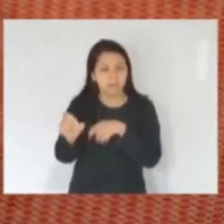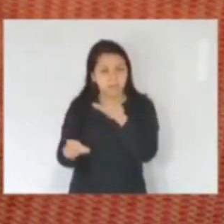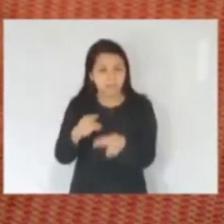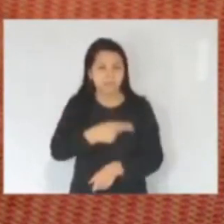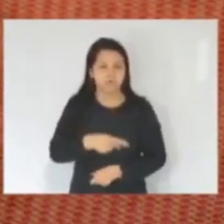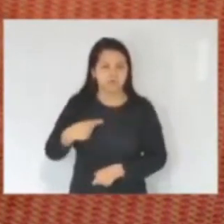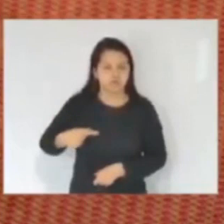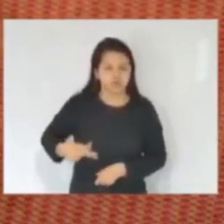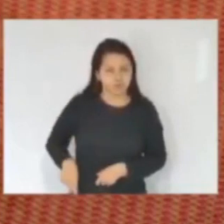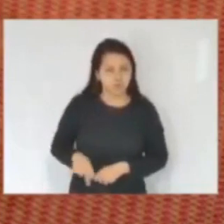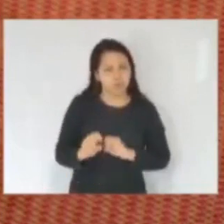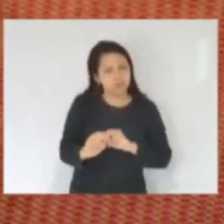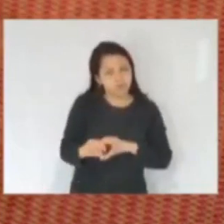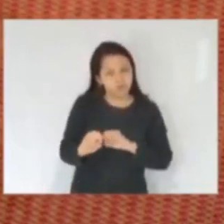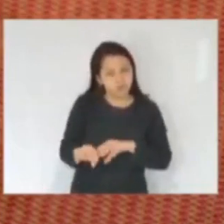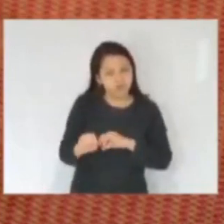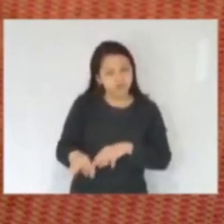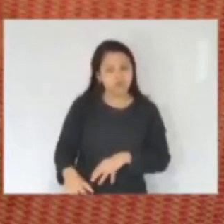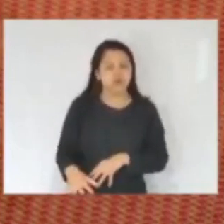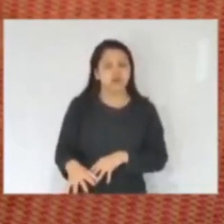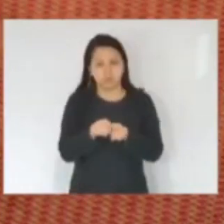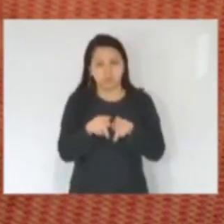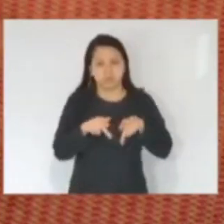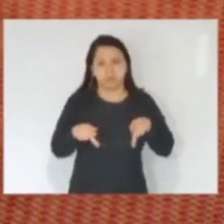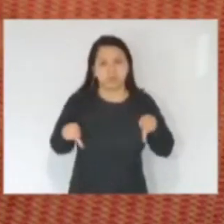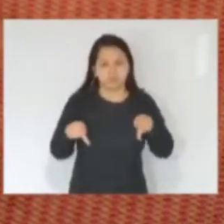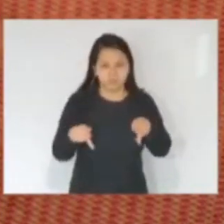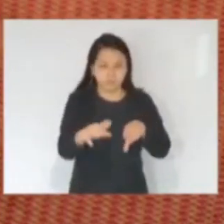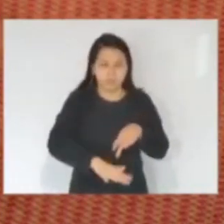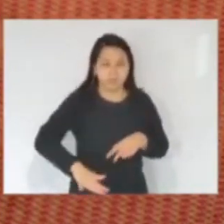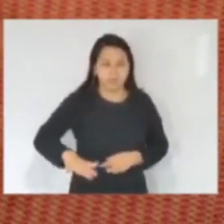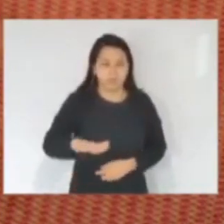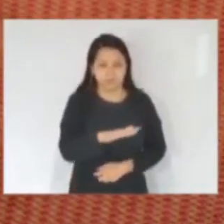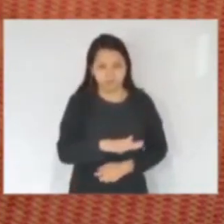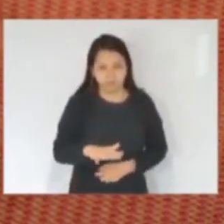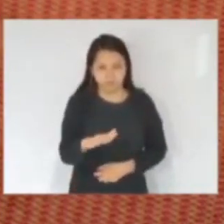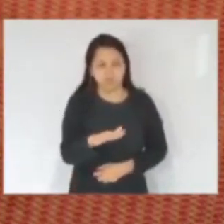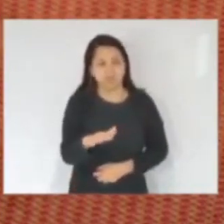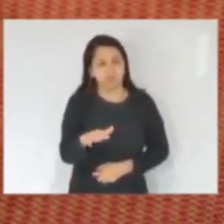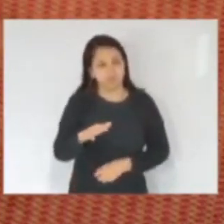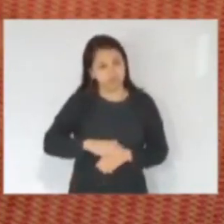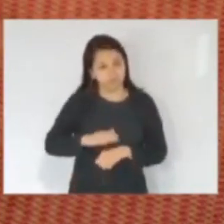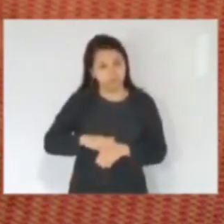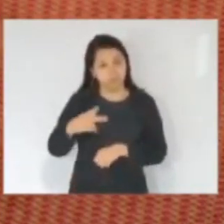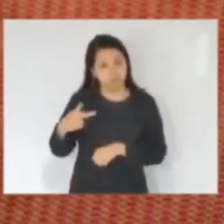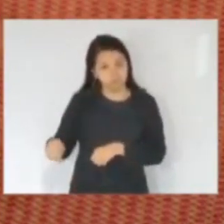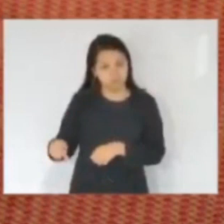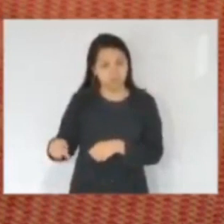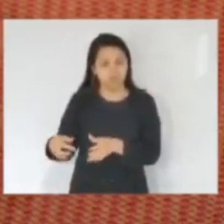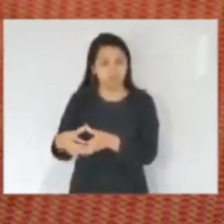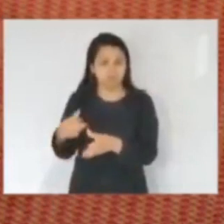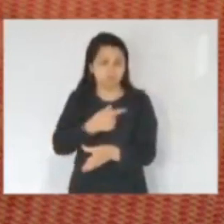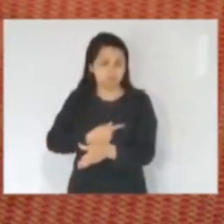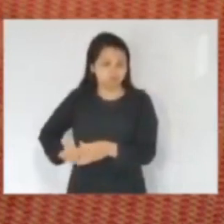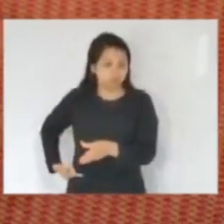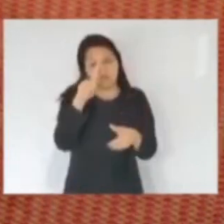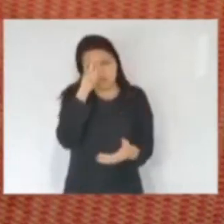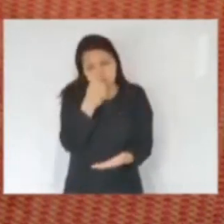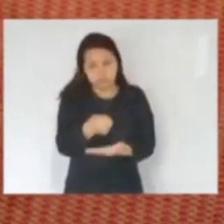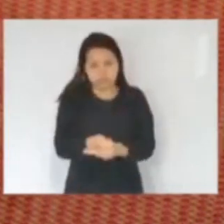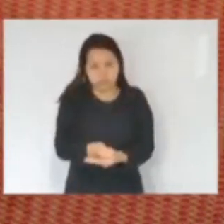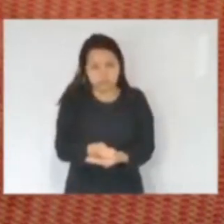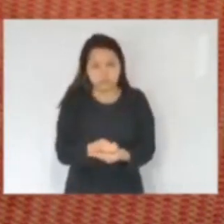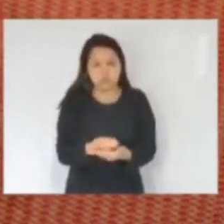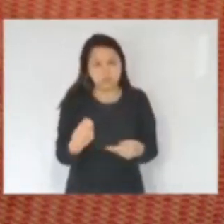educacional, as universidades católicas também. É prerrogativa do governo que foi eleito. Esse governo foi eleito para fazer justamente isso.